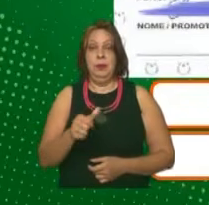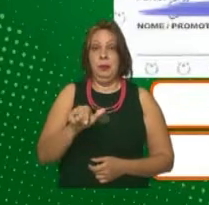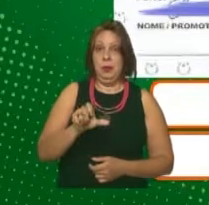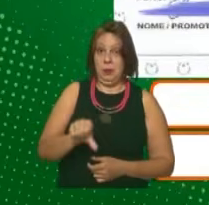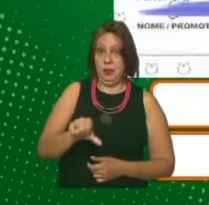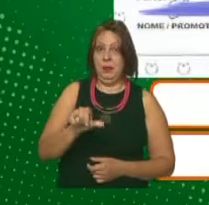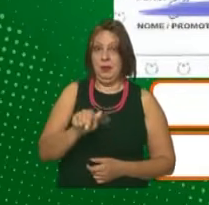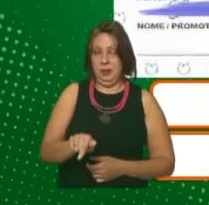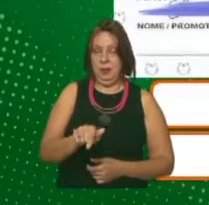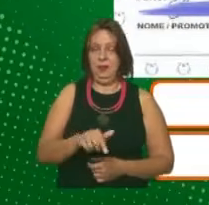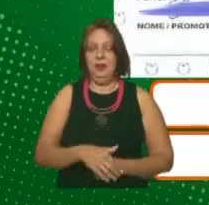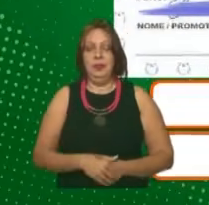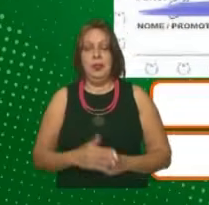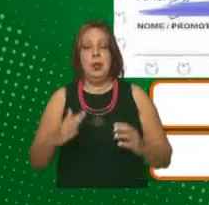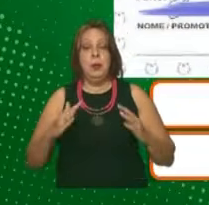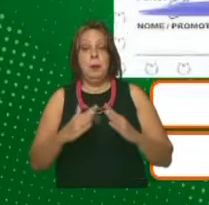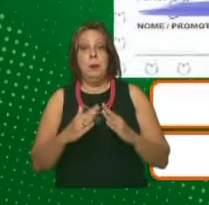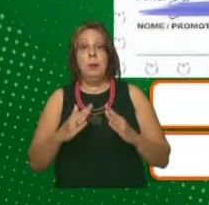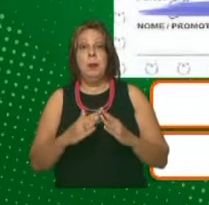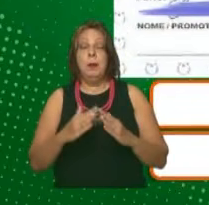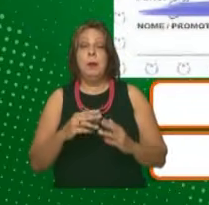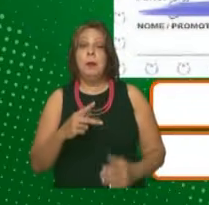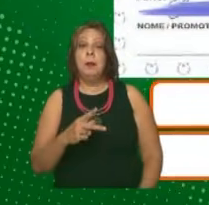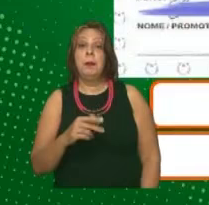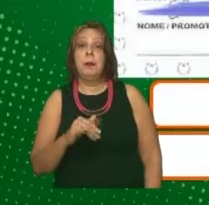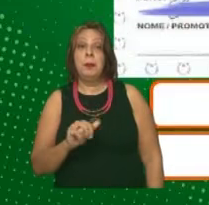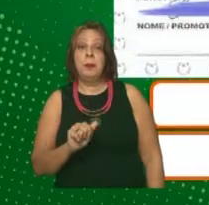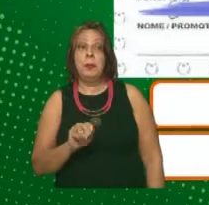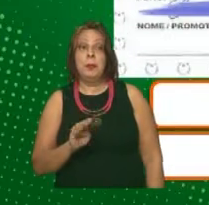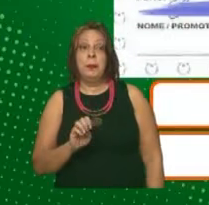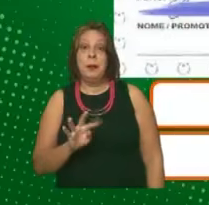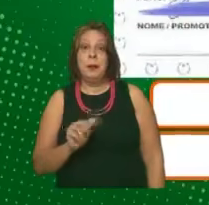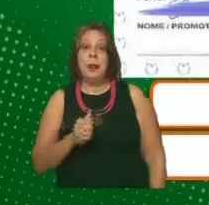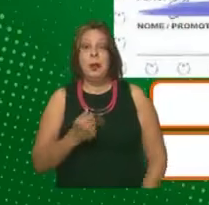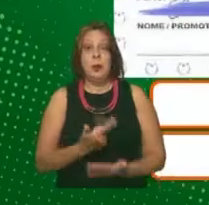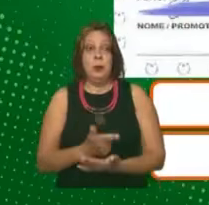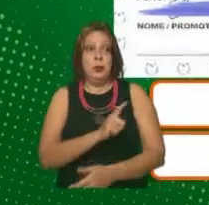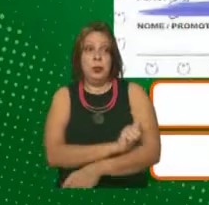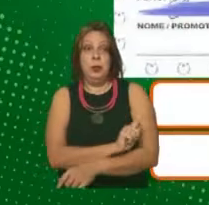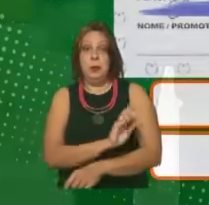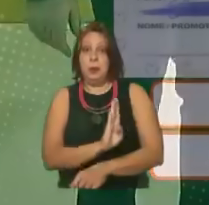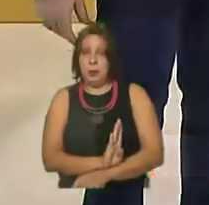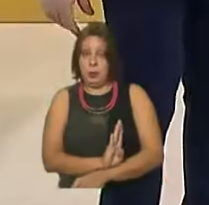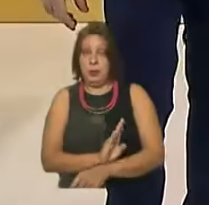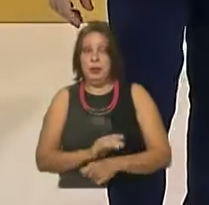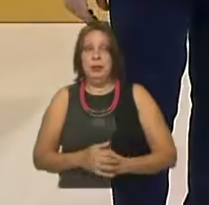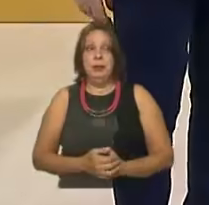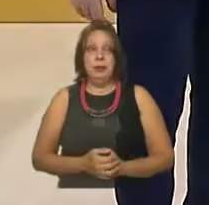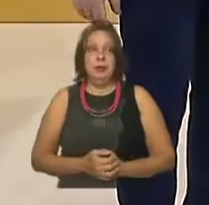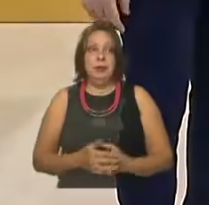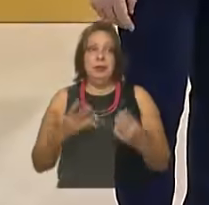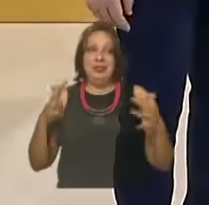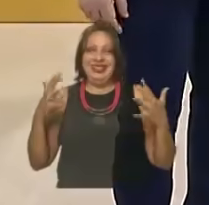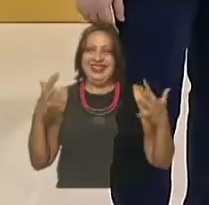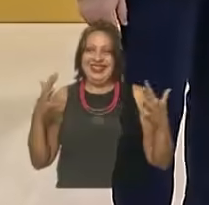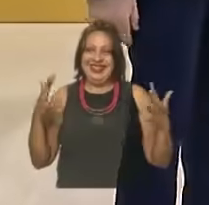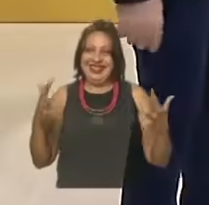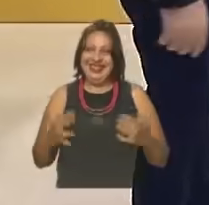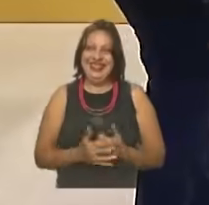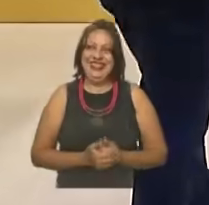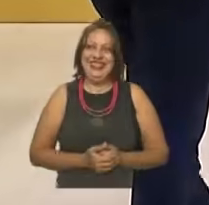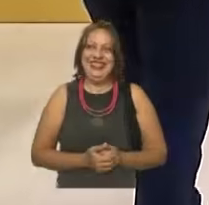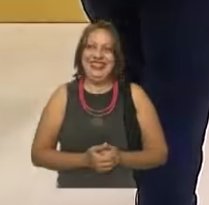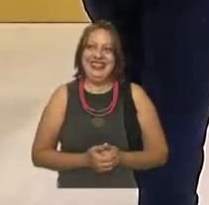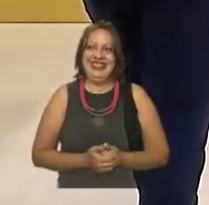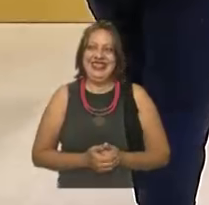138697, moradora da Piabeta, em Socorro, e adquiriu no G Barbosa, Francisco Porto. Parabéns!